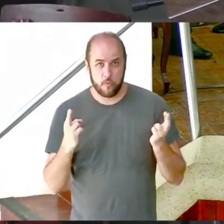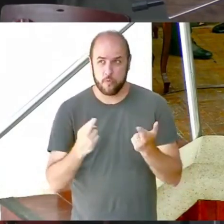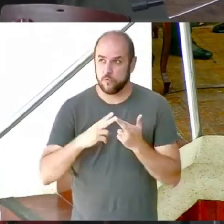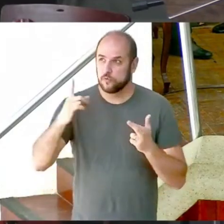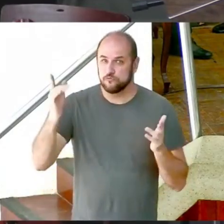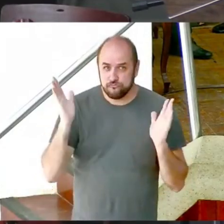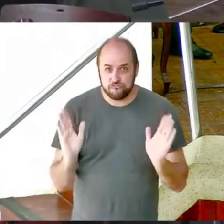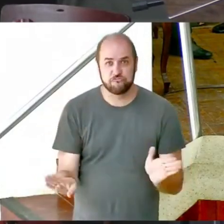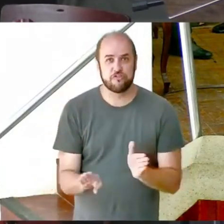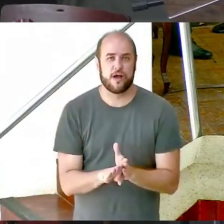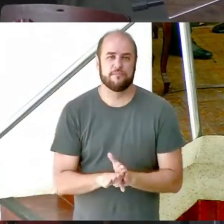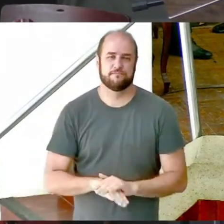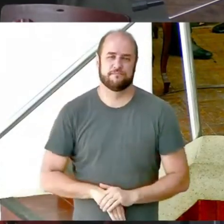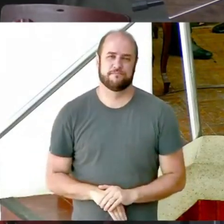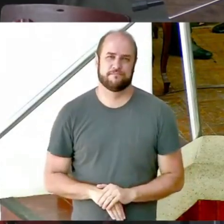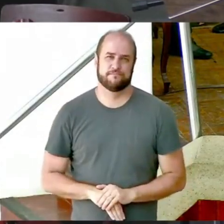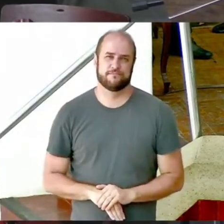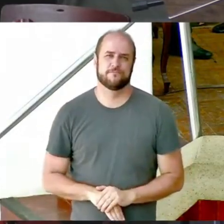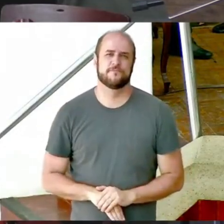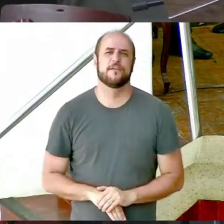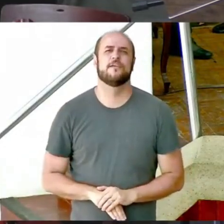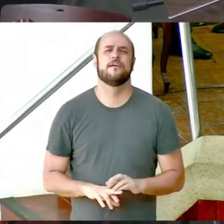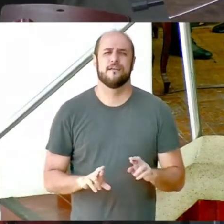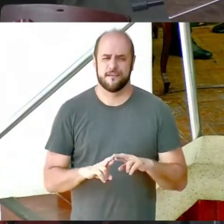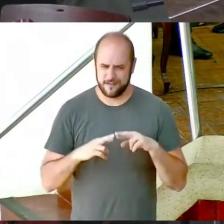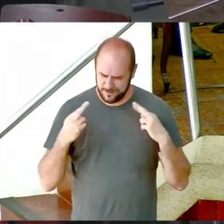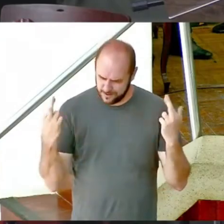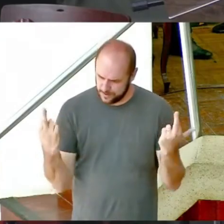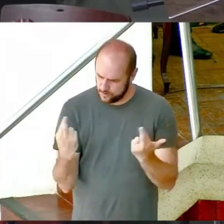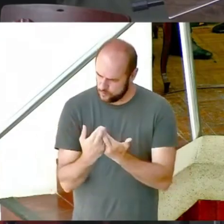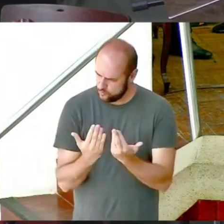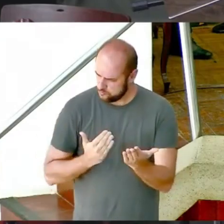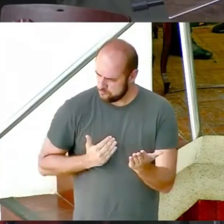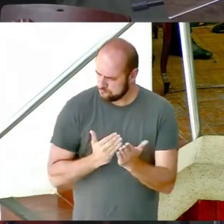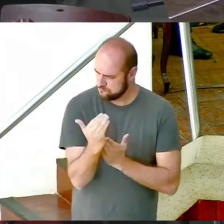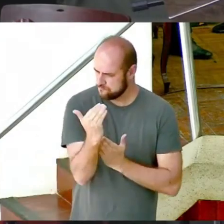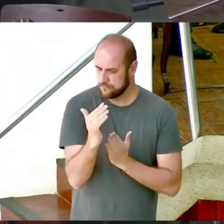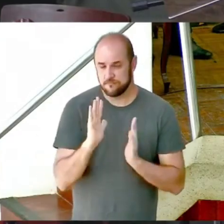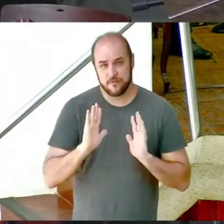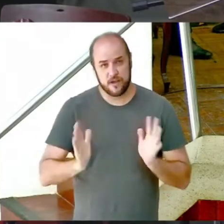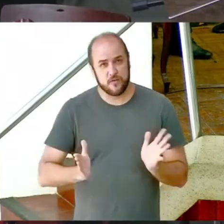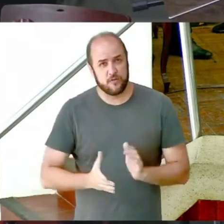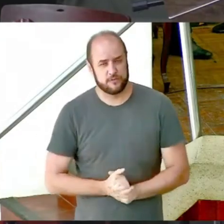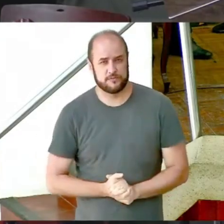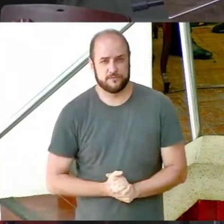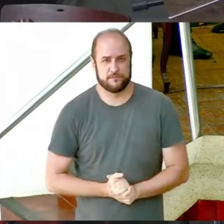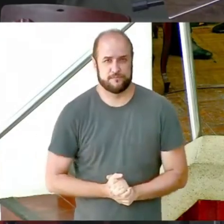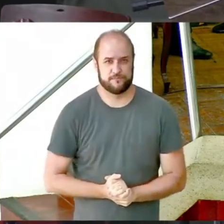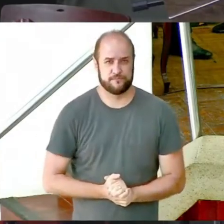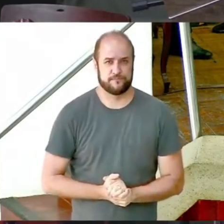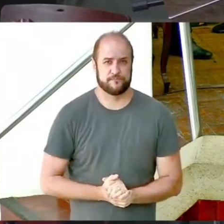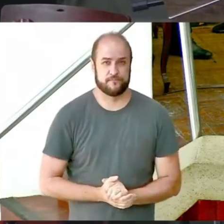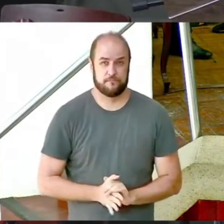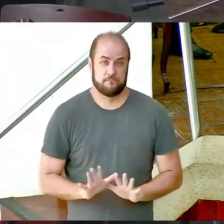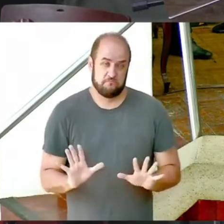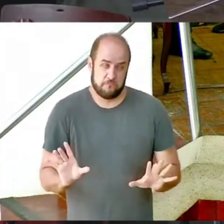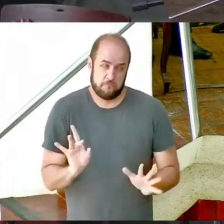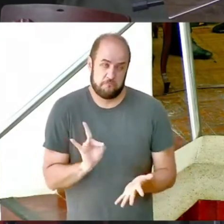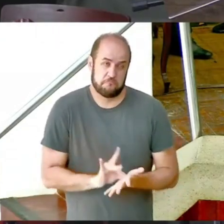chegou e está sendo inaugurado. Na realidade, existe uma